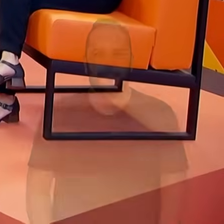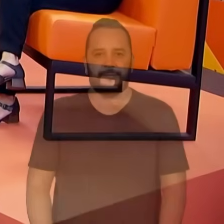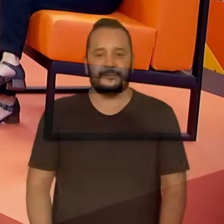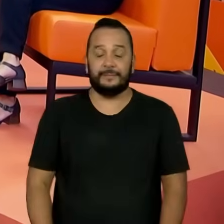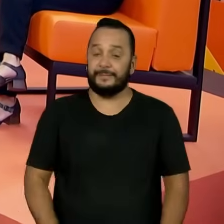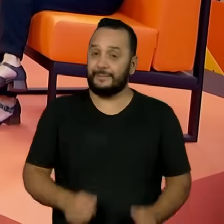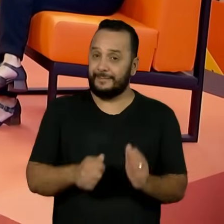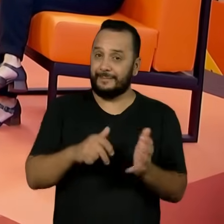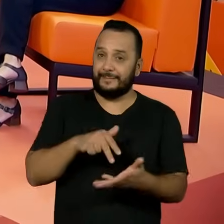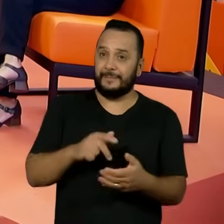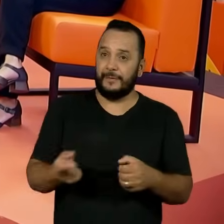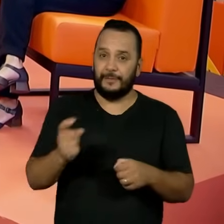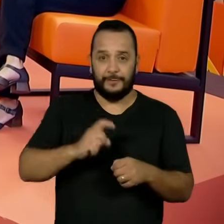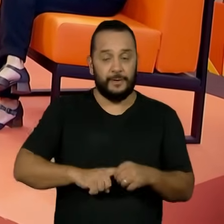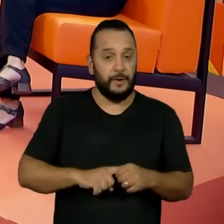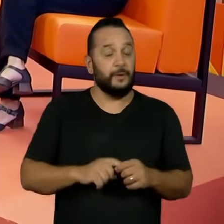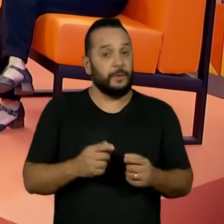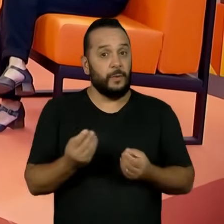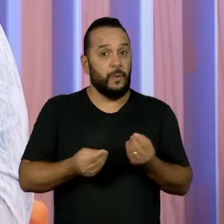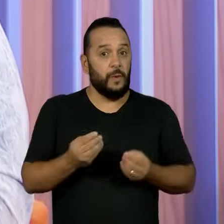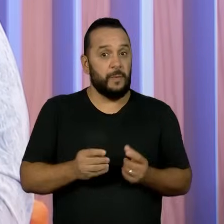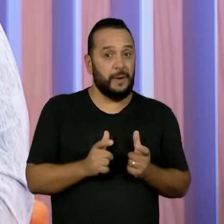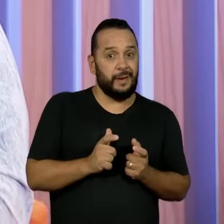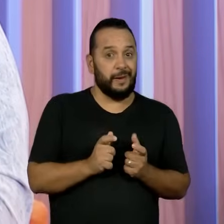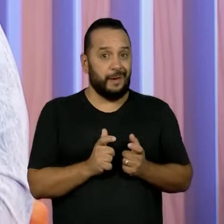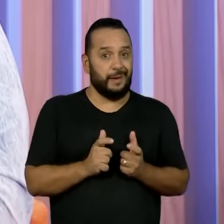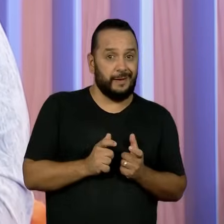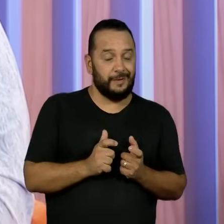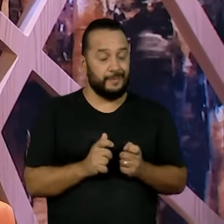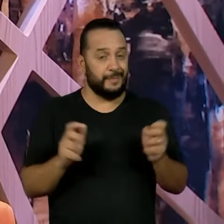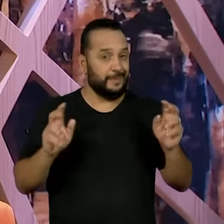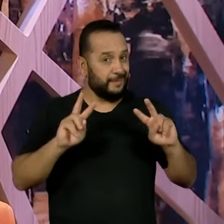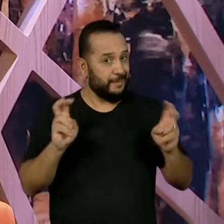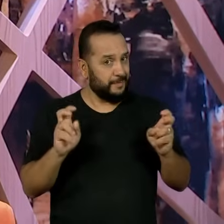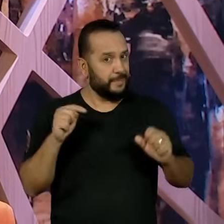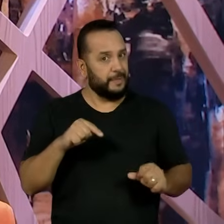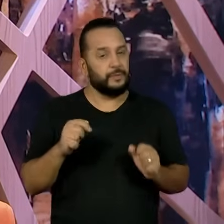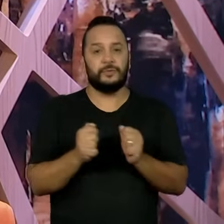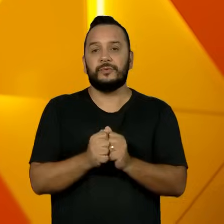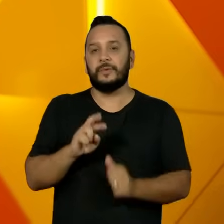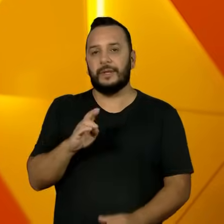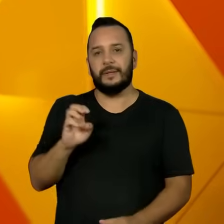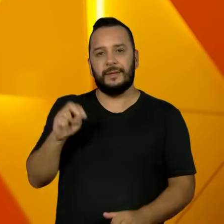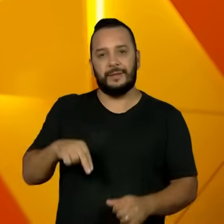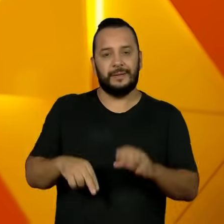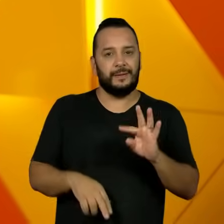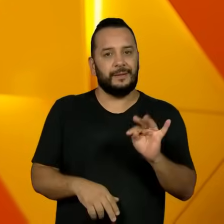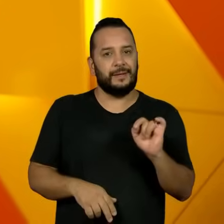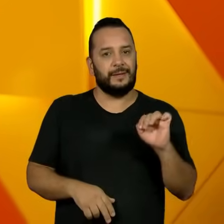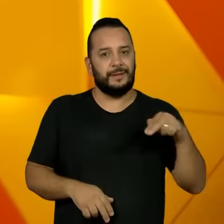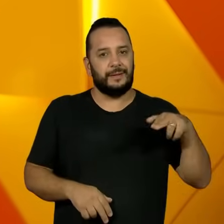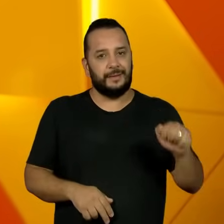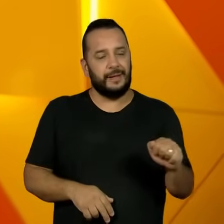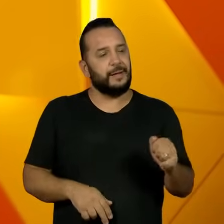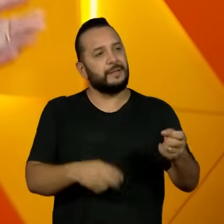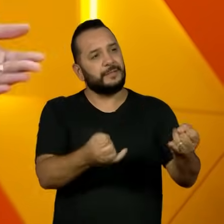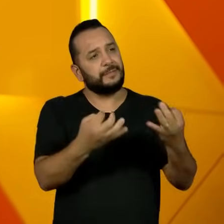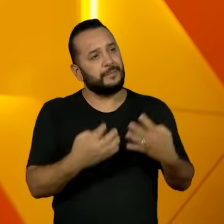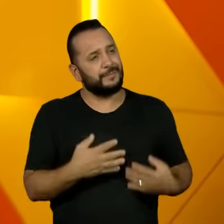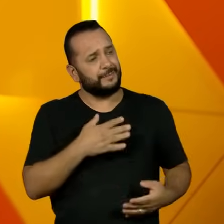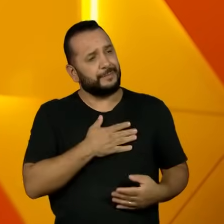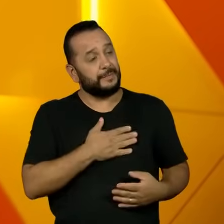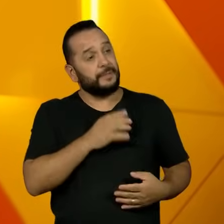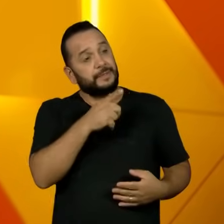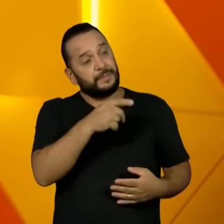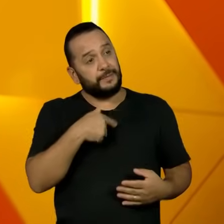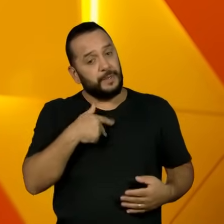Estação Livre de volta para zerar o game aqui com Renan Gonçalves e Tainá Félix. Tainá, me conta, você foi para